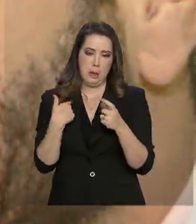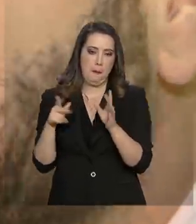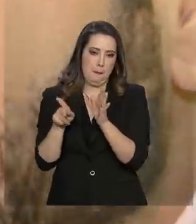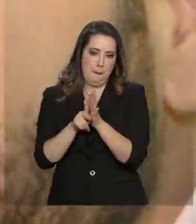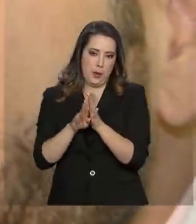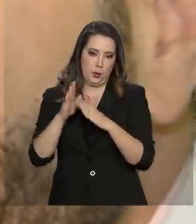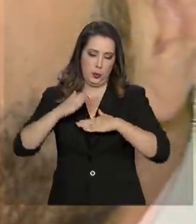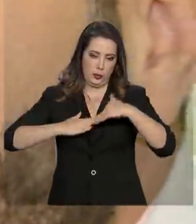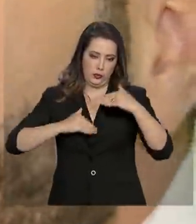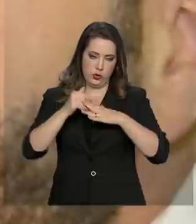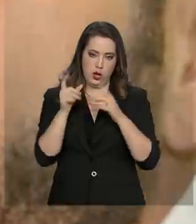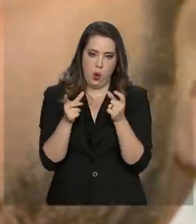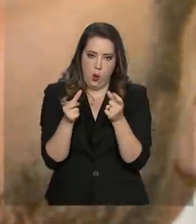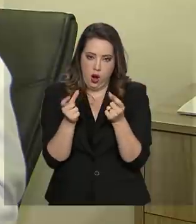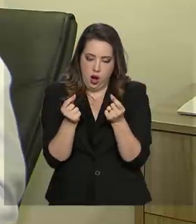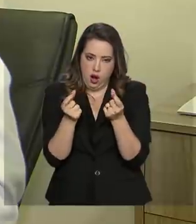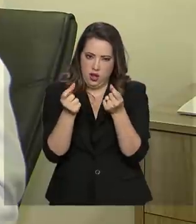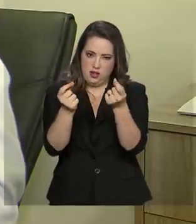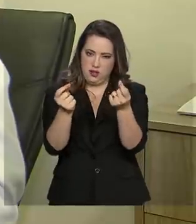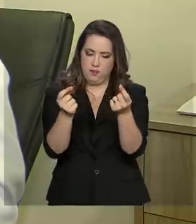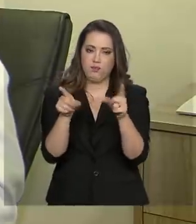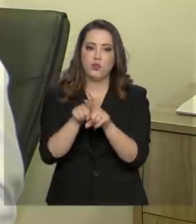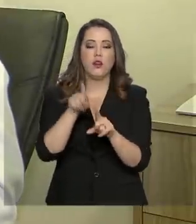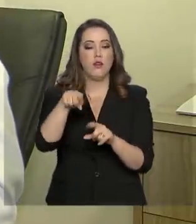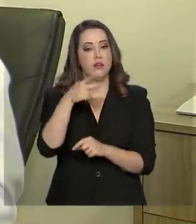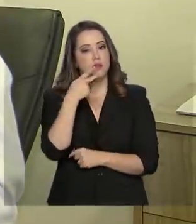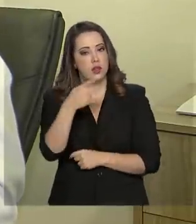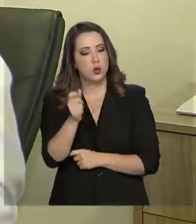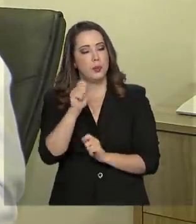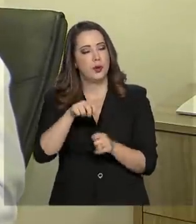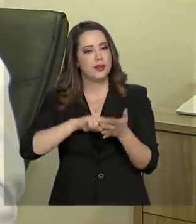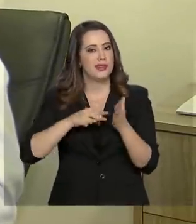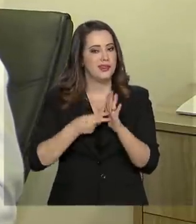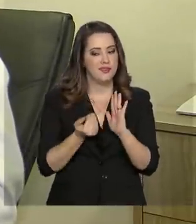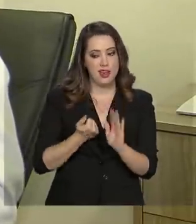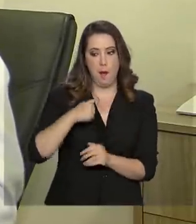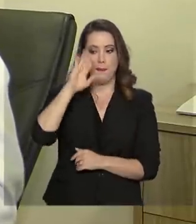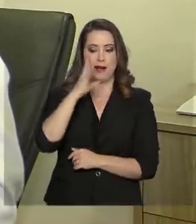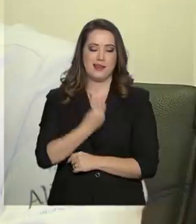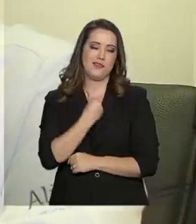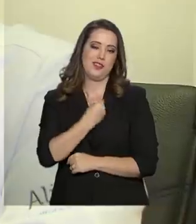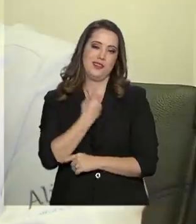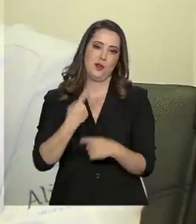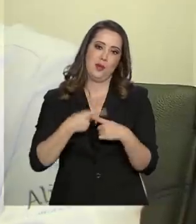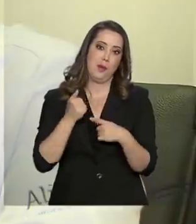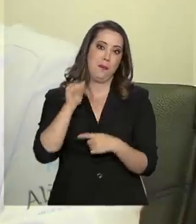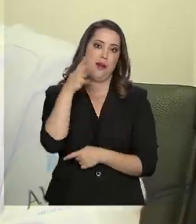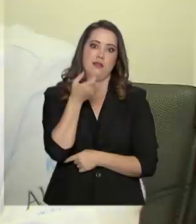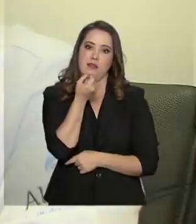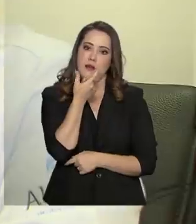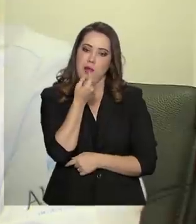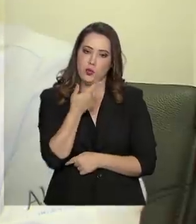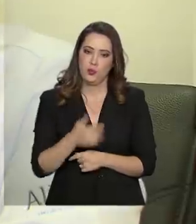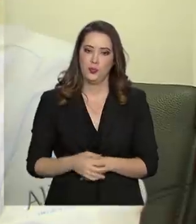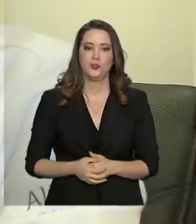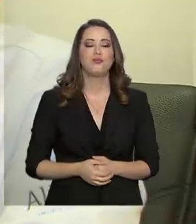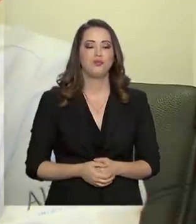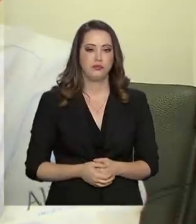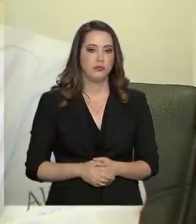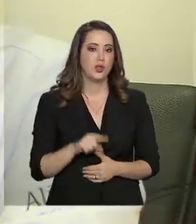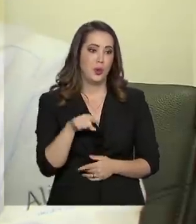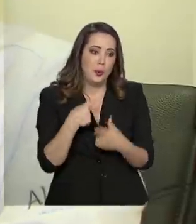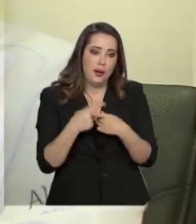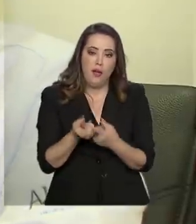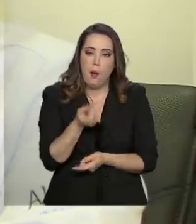de medicamentos para doenças raras pode significar mais vida para pacientes esse medicamento proporção aumento de